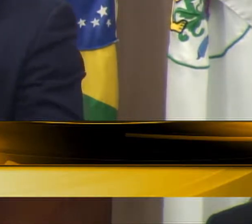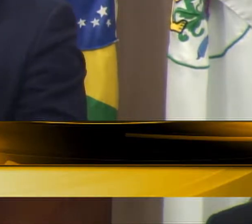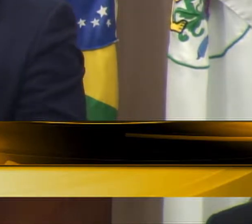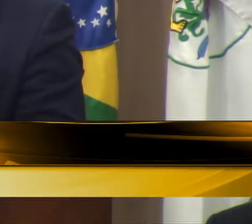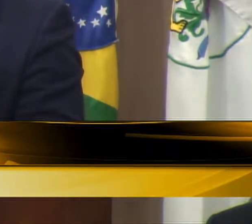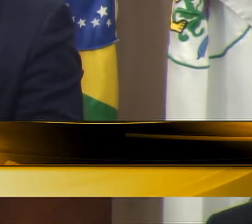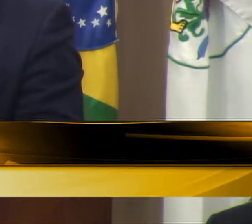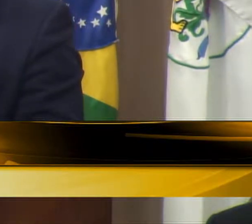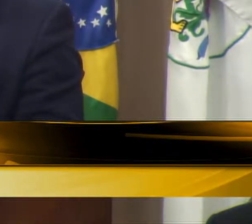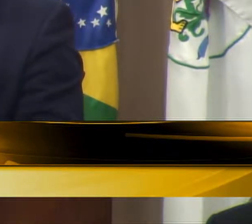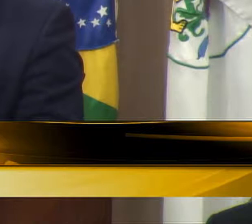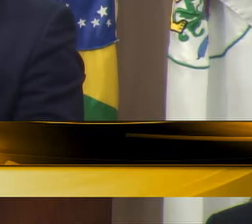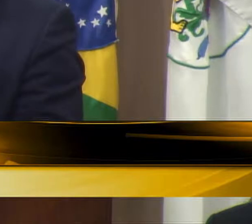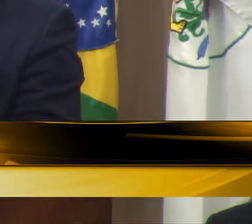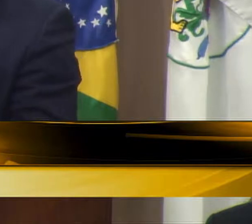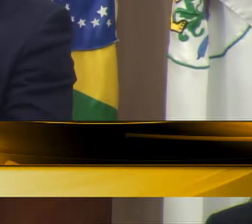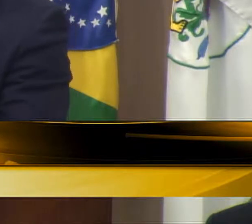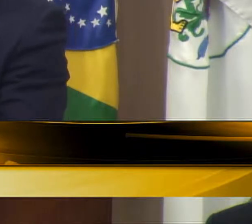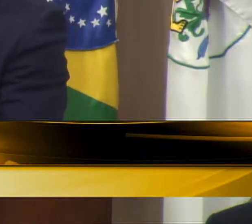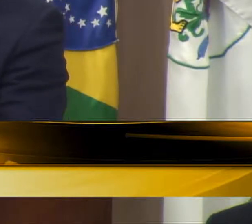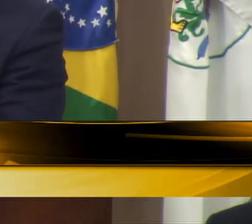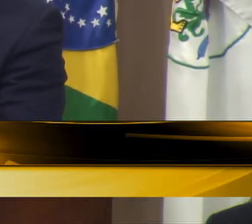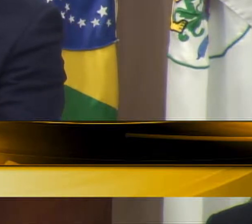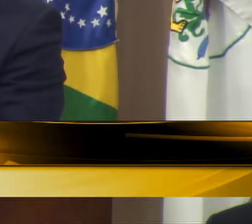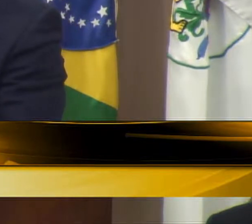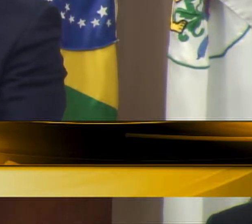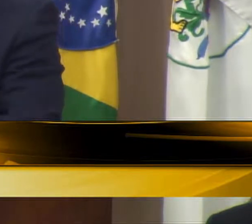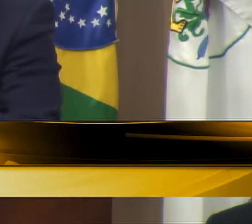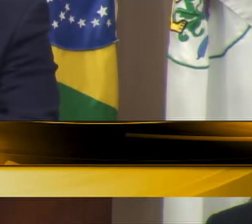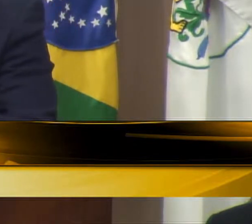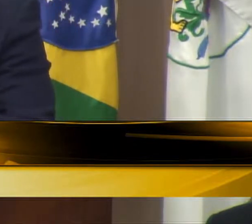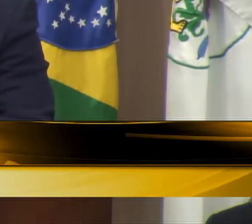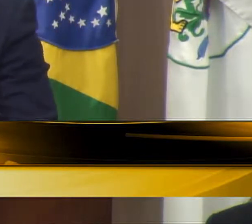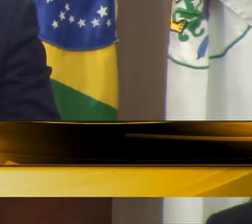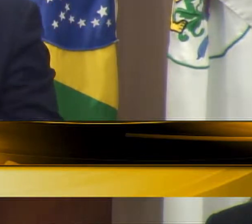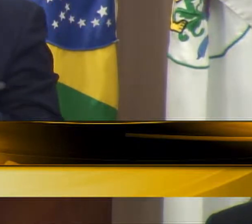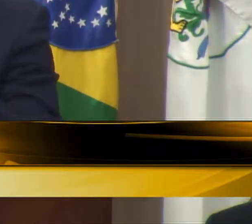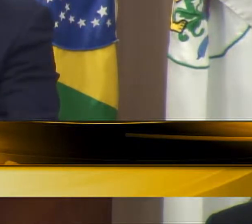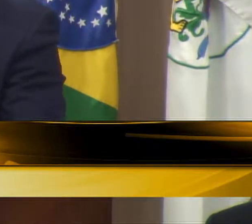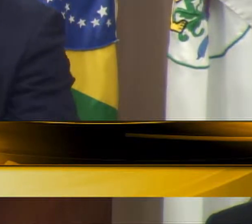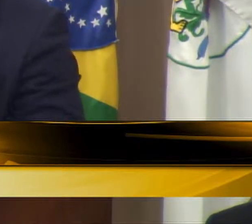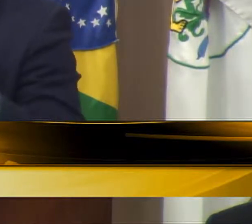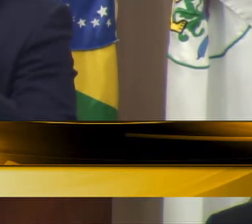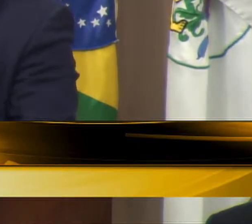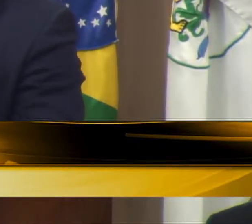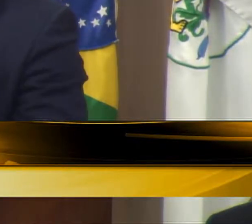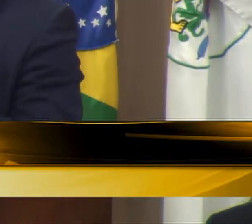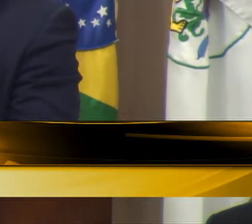é fundamental. E as pessoas têm sentido falta disso. Nós aqui na Câmara, a gente cobra muito